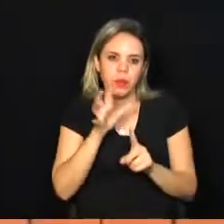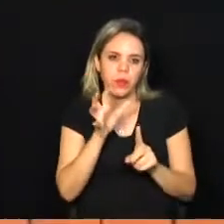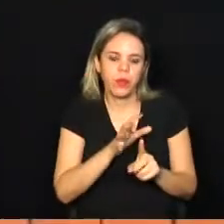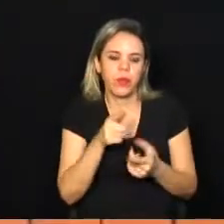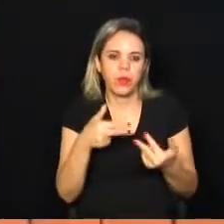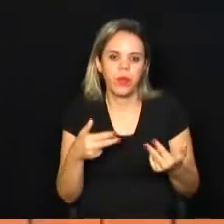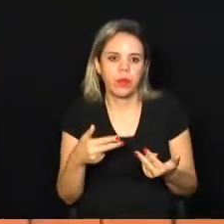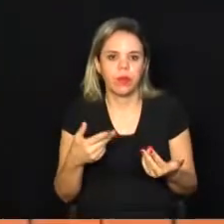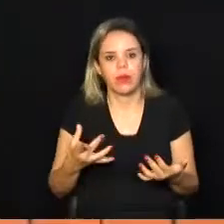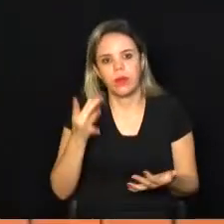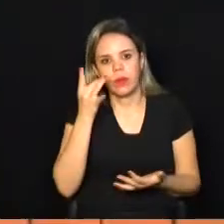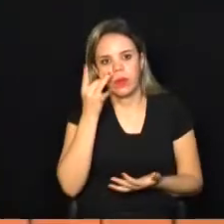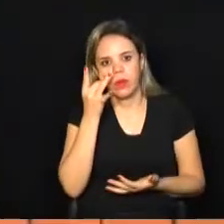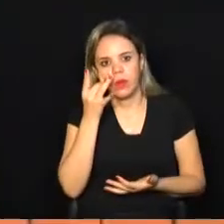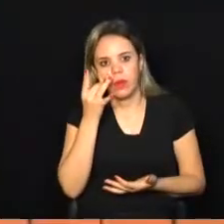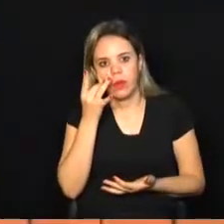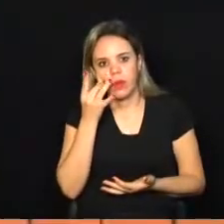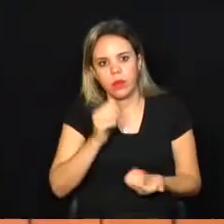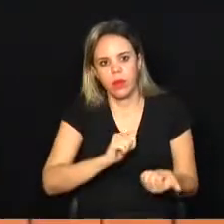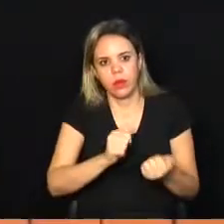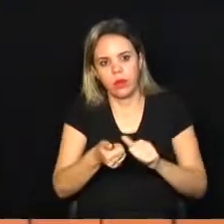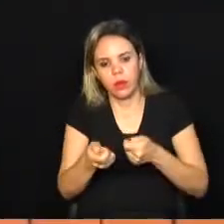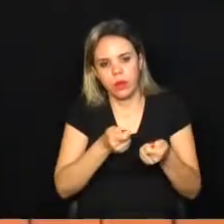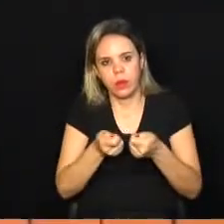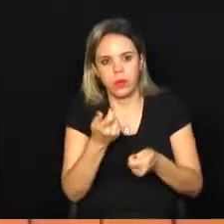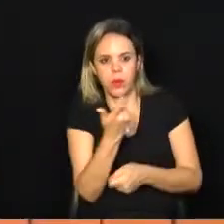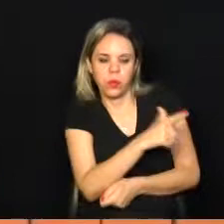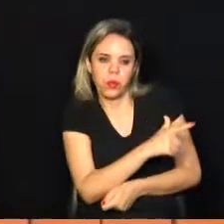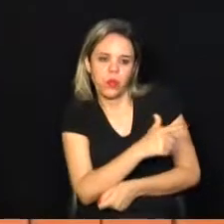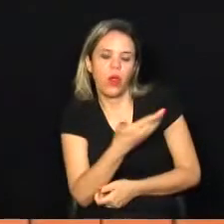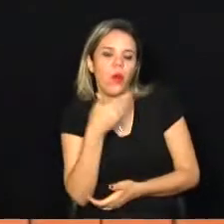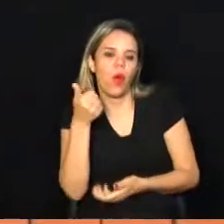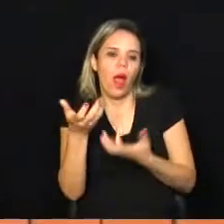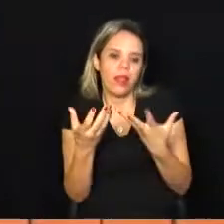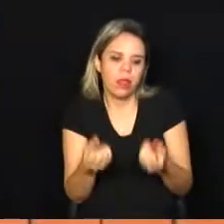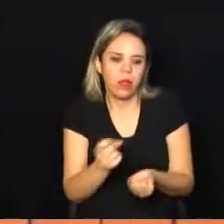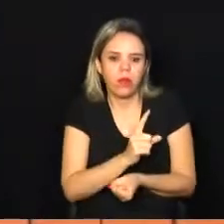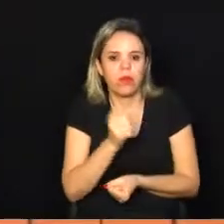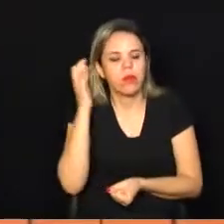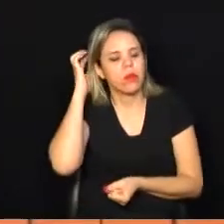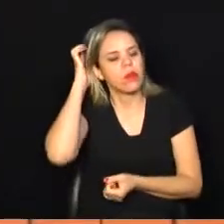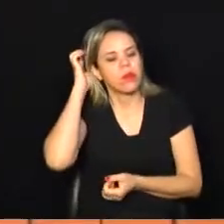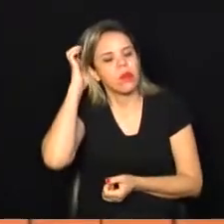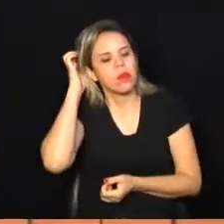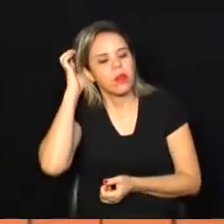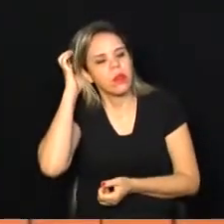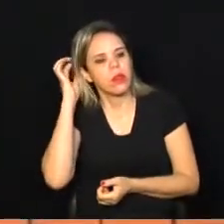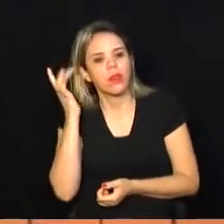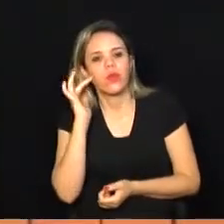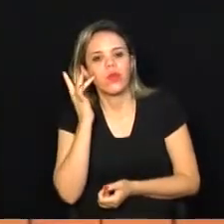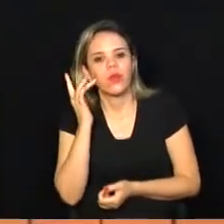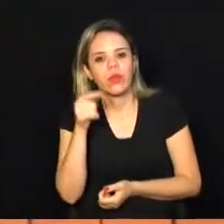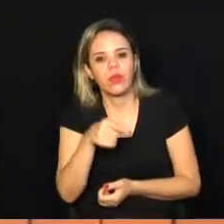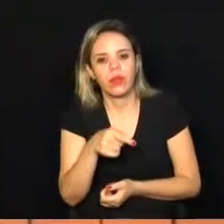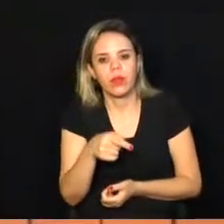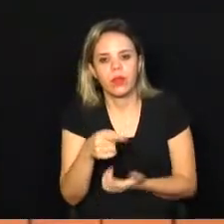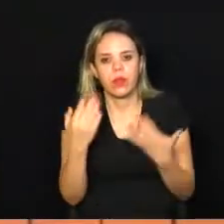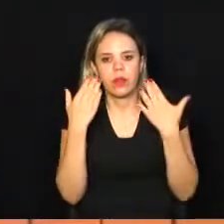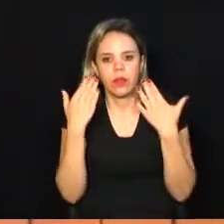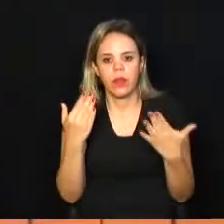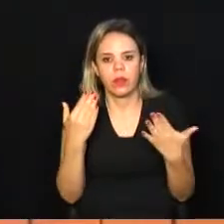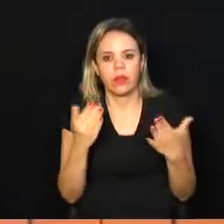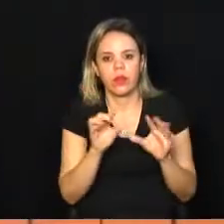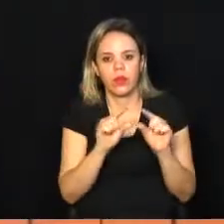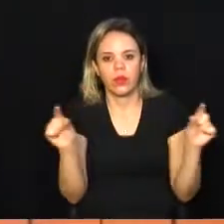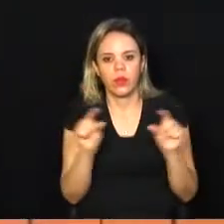algo presente, um atleta lida melhor do que o outro. Você acha que, como que você encarou essa